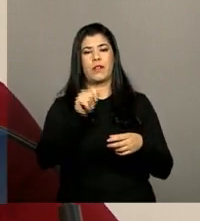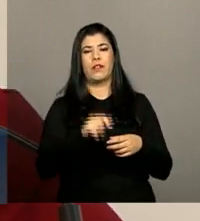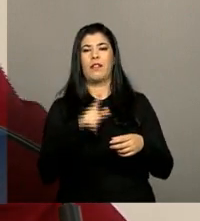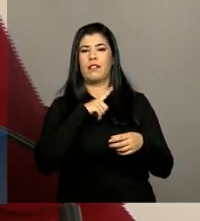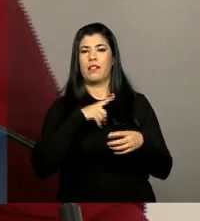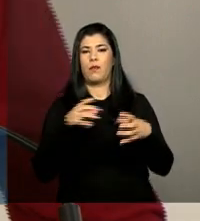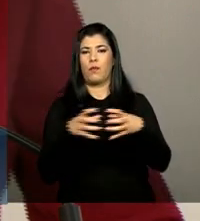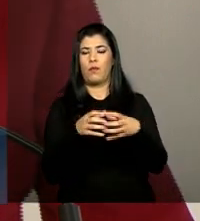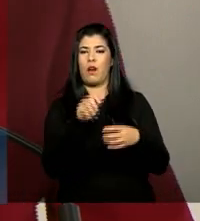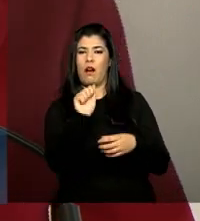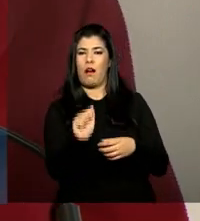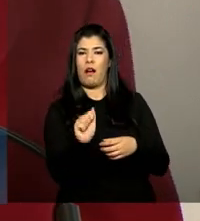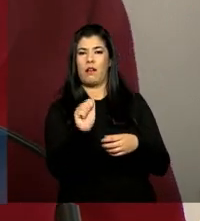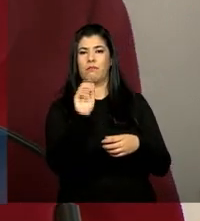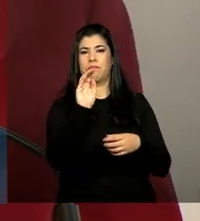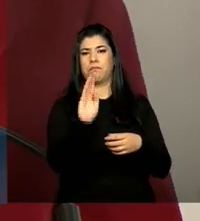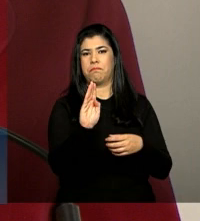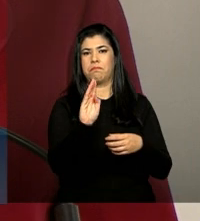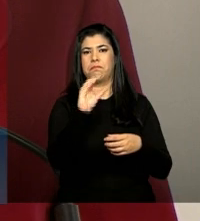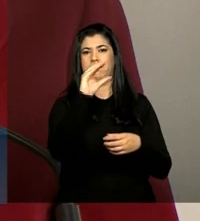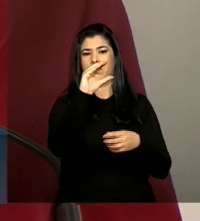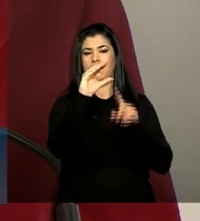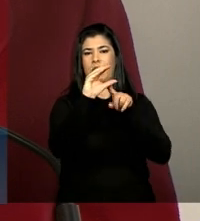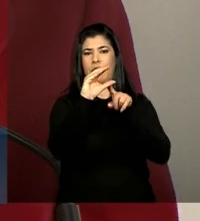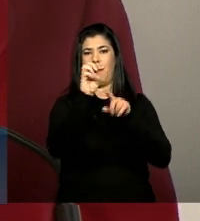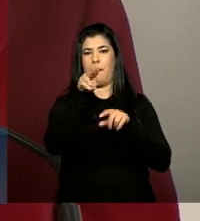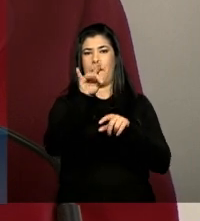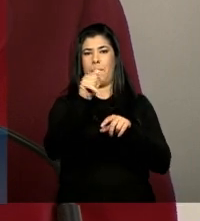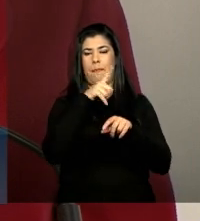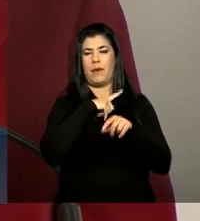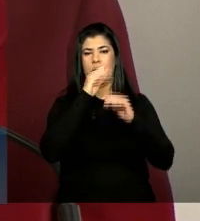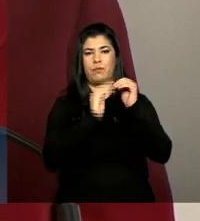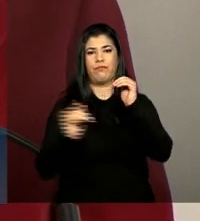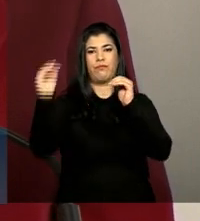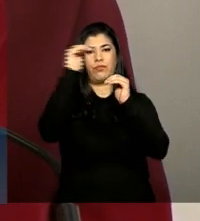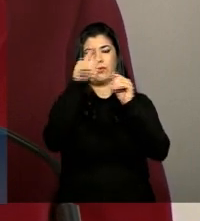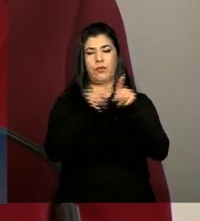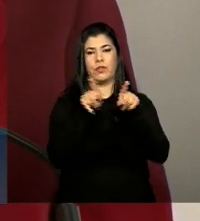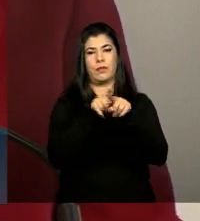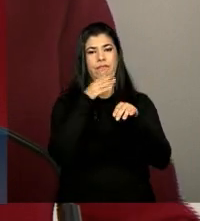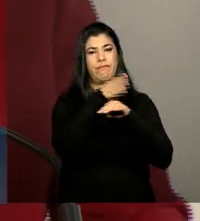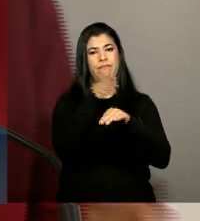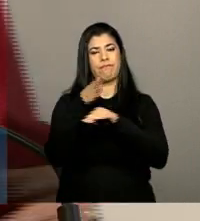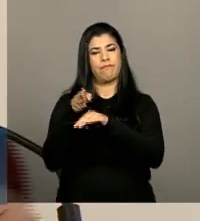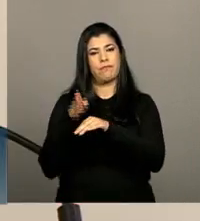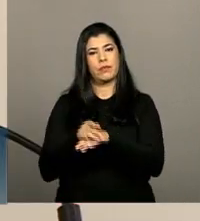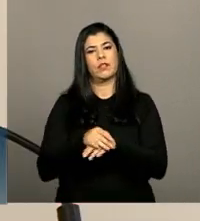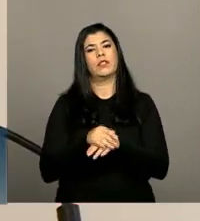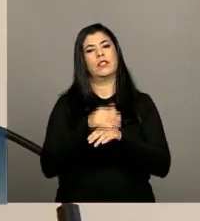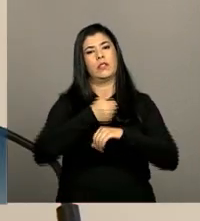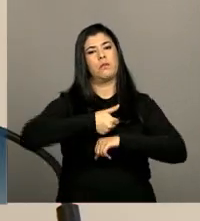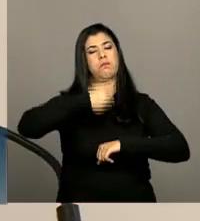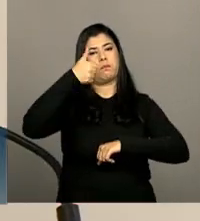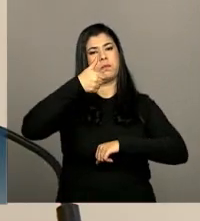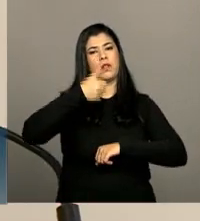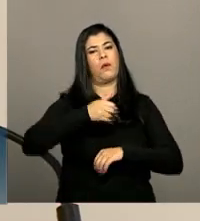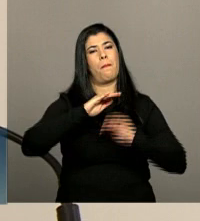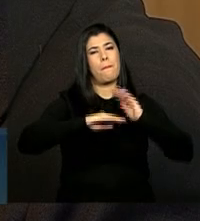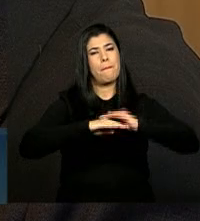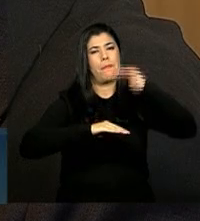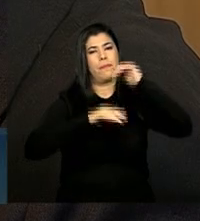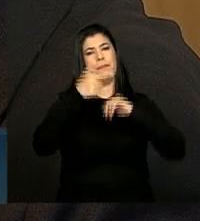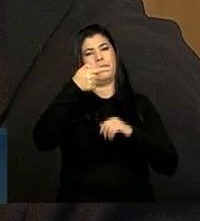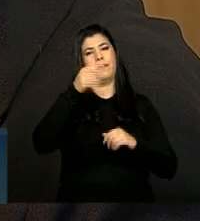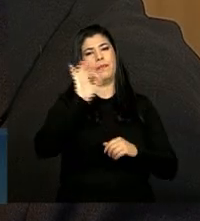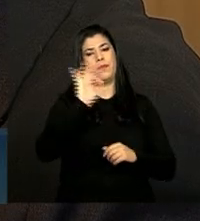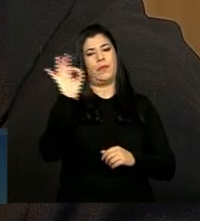tem então um nível de participação extremamente elevado em torno de mais de 70% se eu não